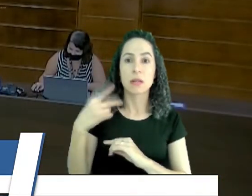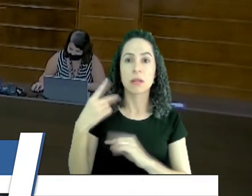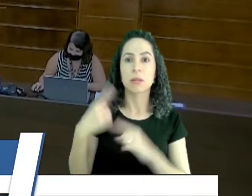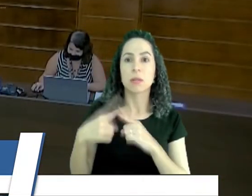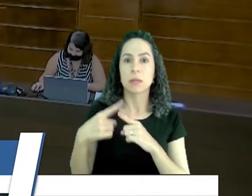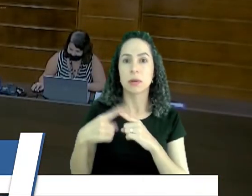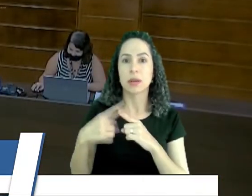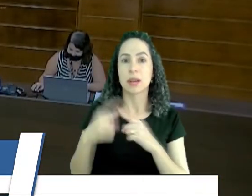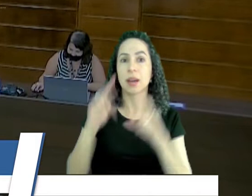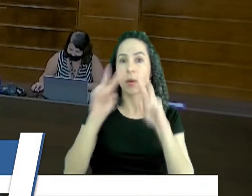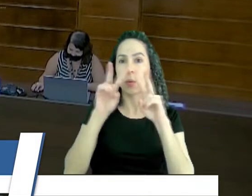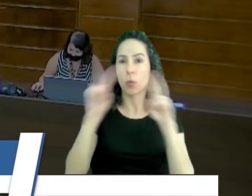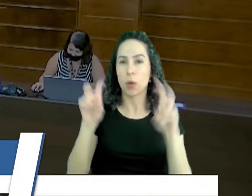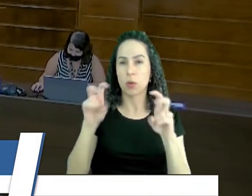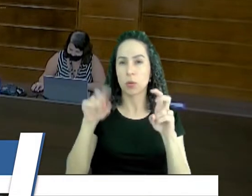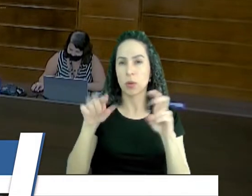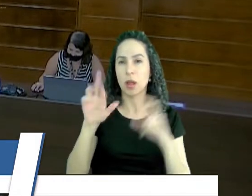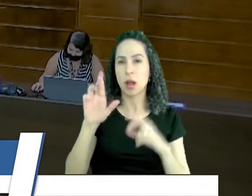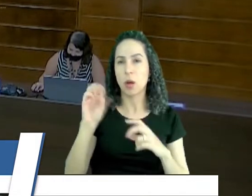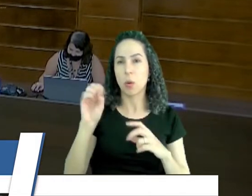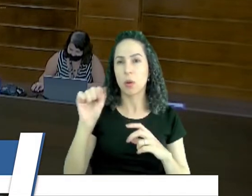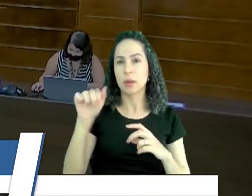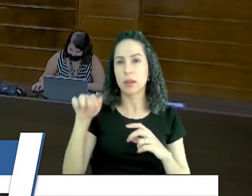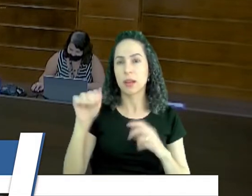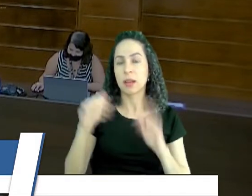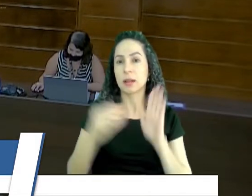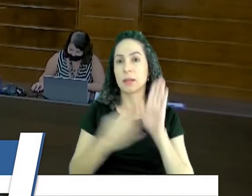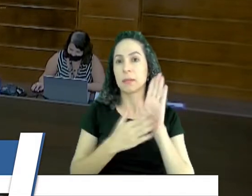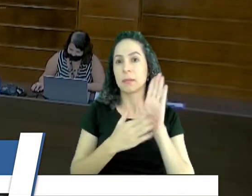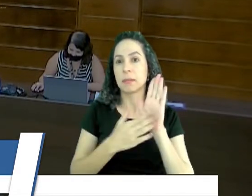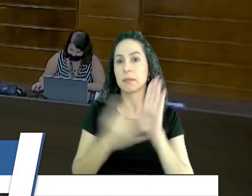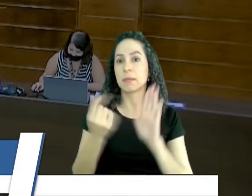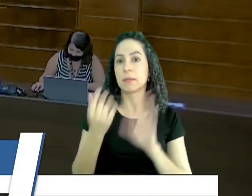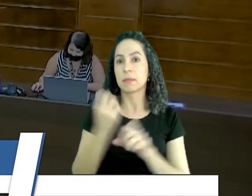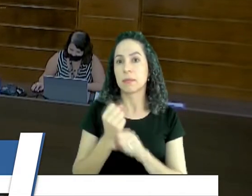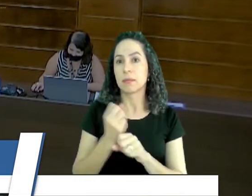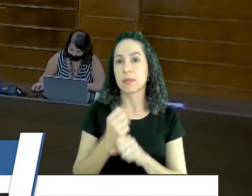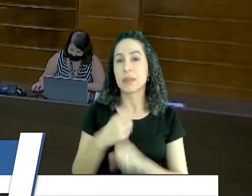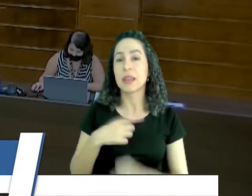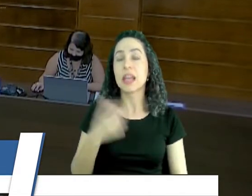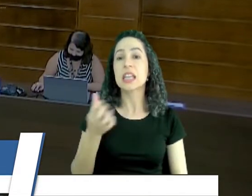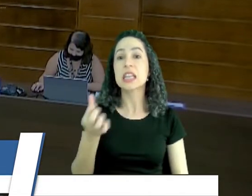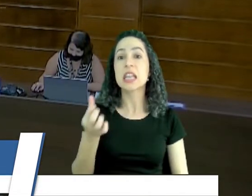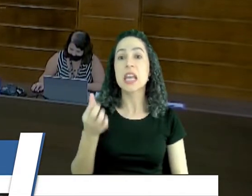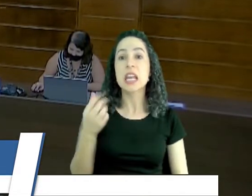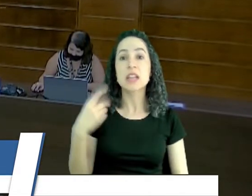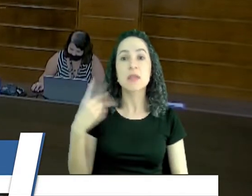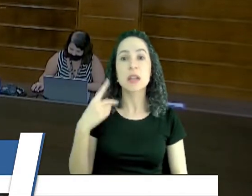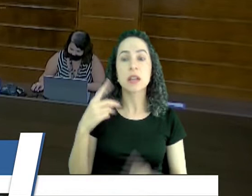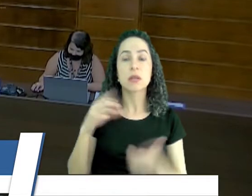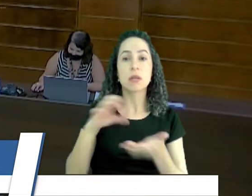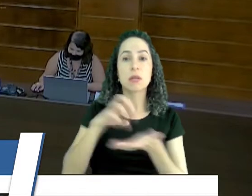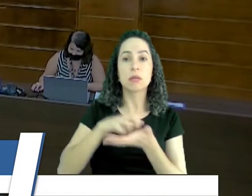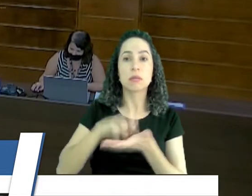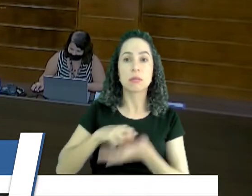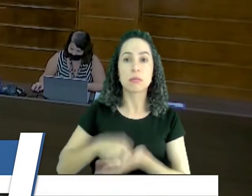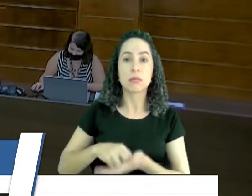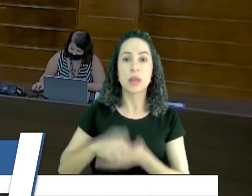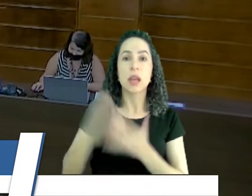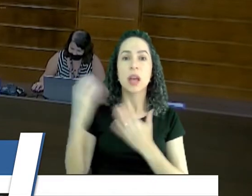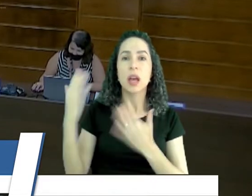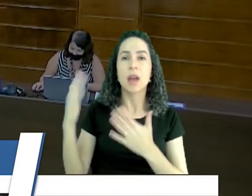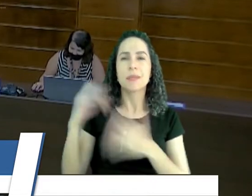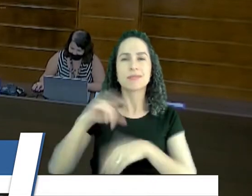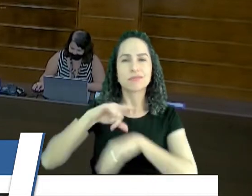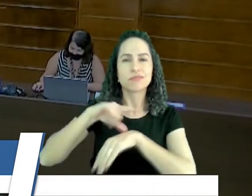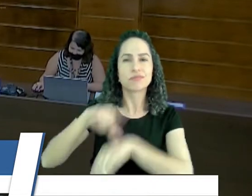assunto que a Rosana traz, essa prestação de conta, ela é muito importante. Nós temos 6 vereadores inscritos e as homenagens atrasou um